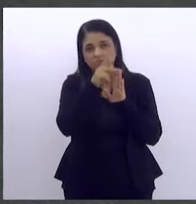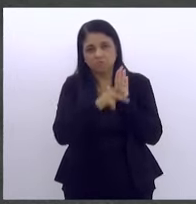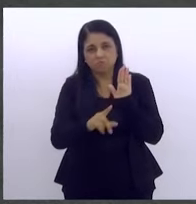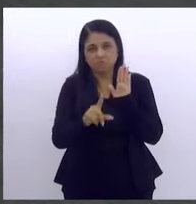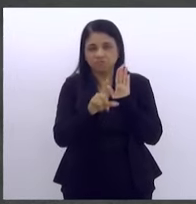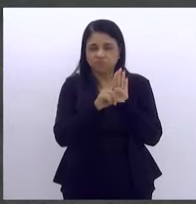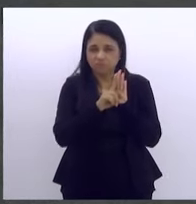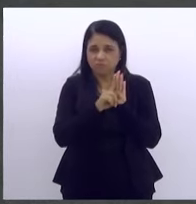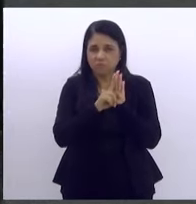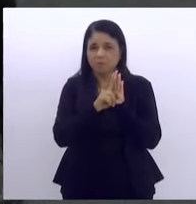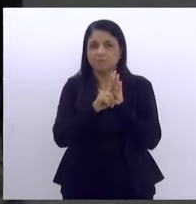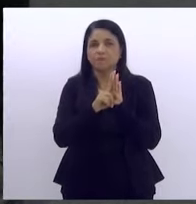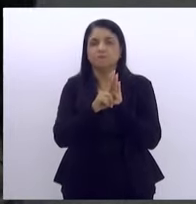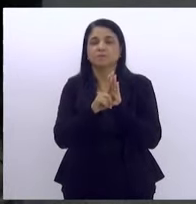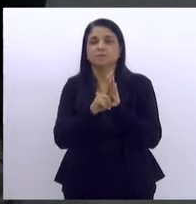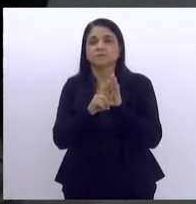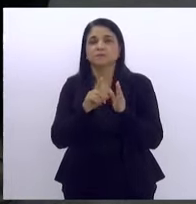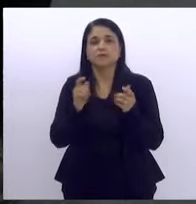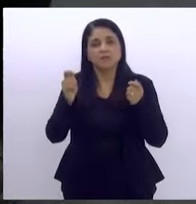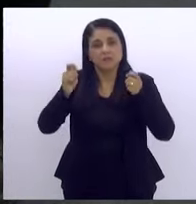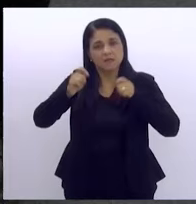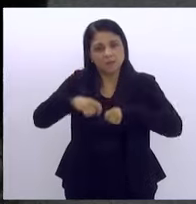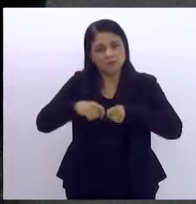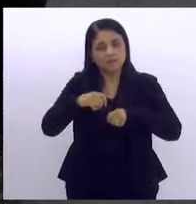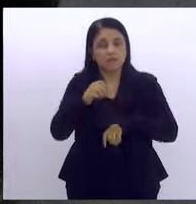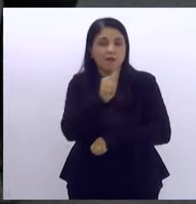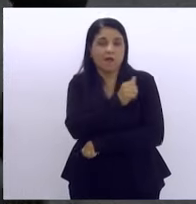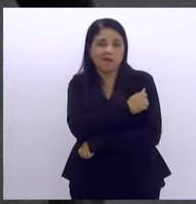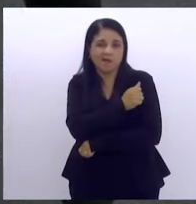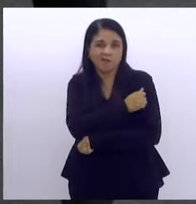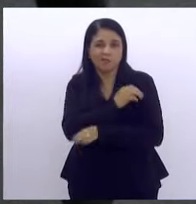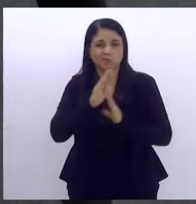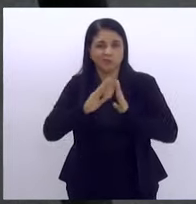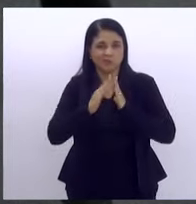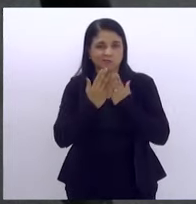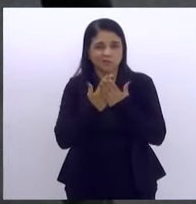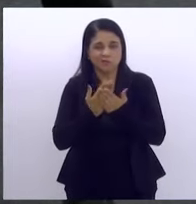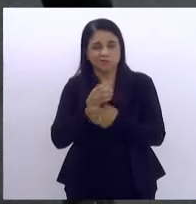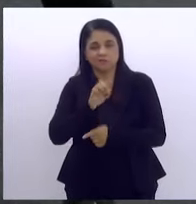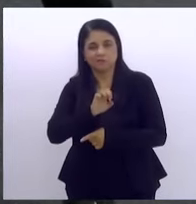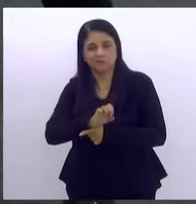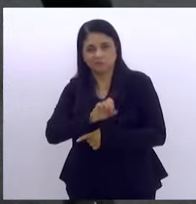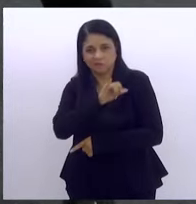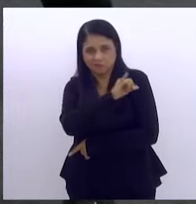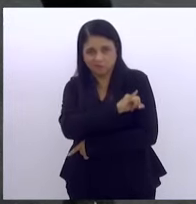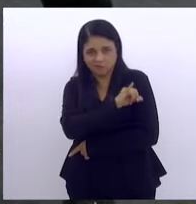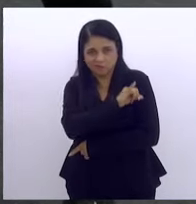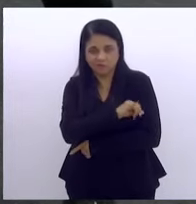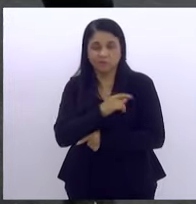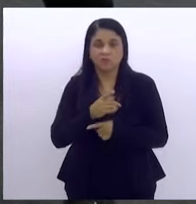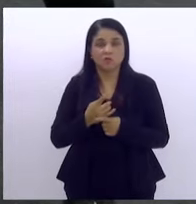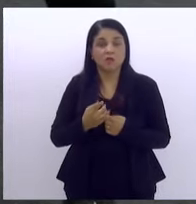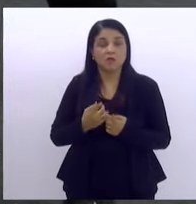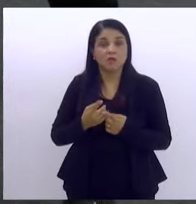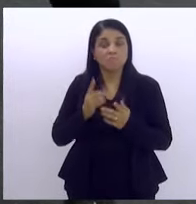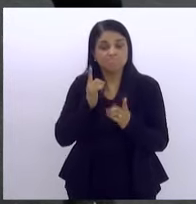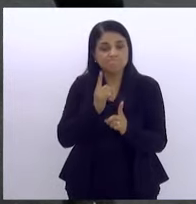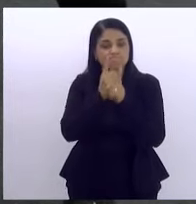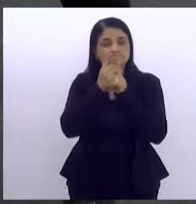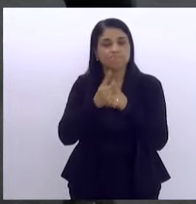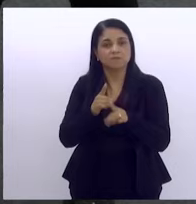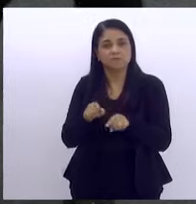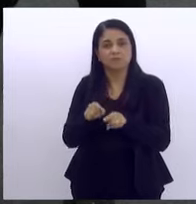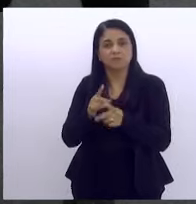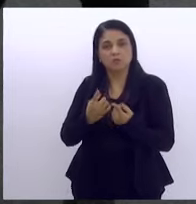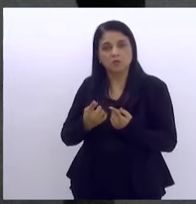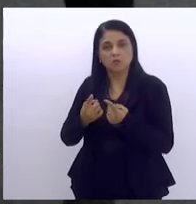lei que dispõe sobre o programa de capacitação de alunos nas escolas estaduais do Rio de Janeiro para identificação e combate a